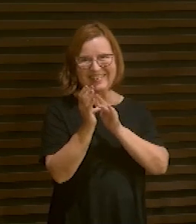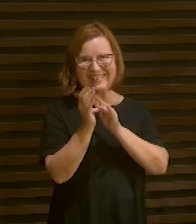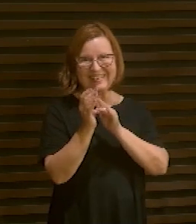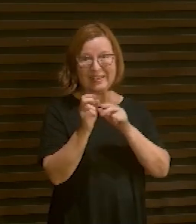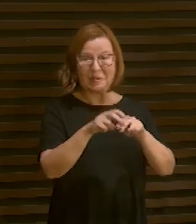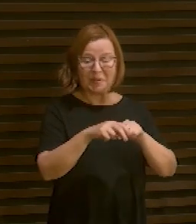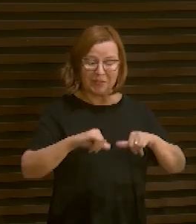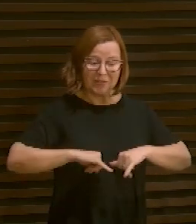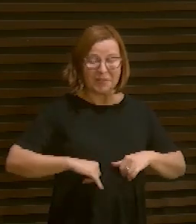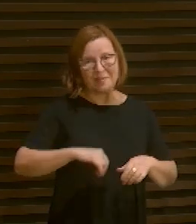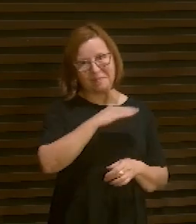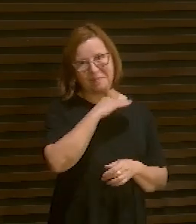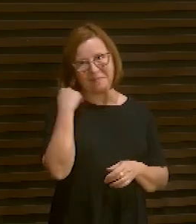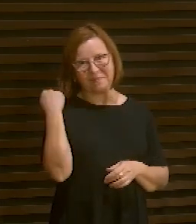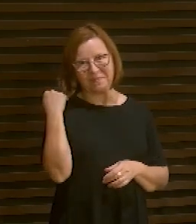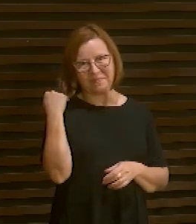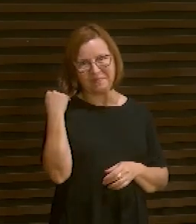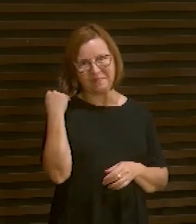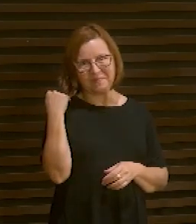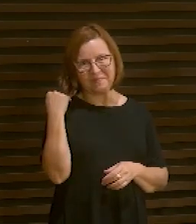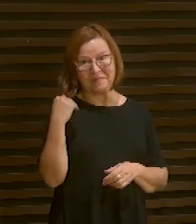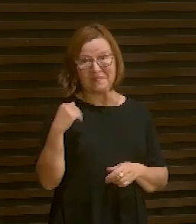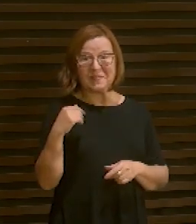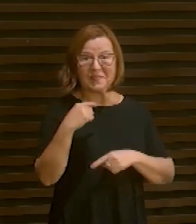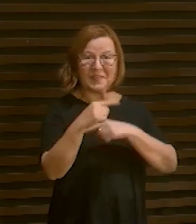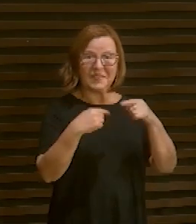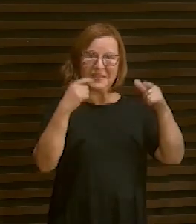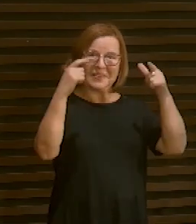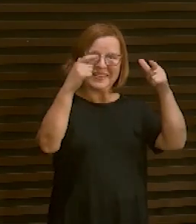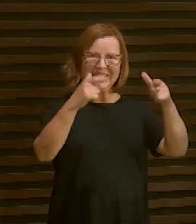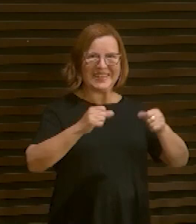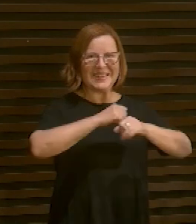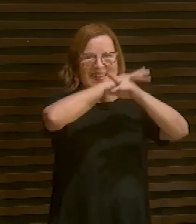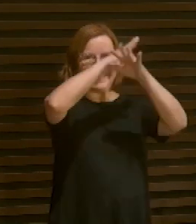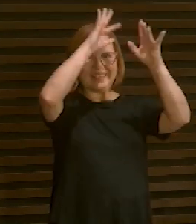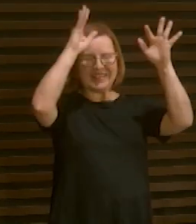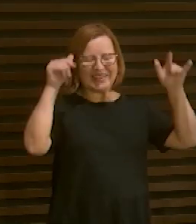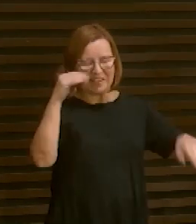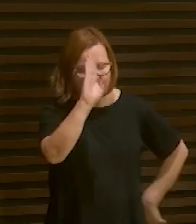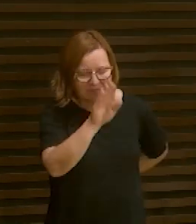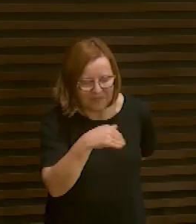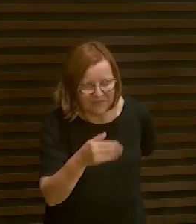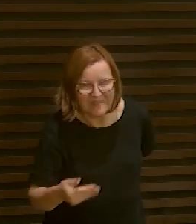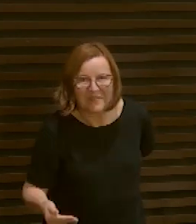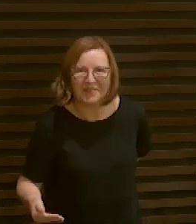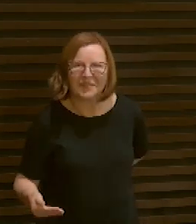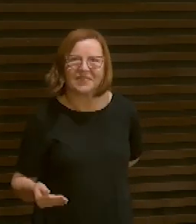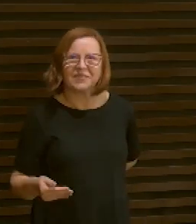do sofrimento da morte, foi coroado de glória e de